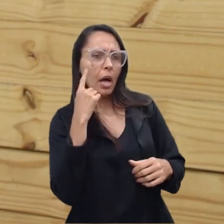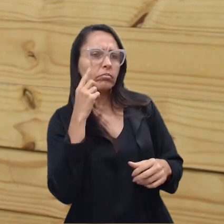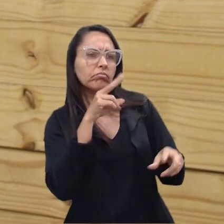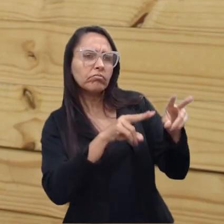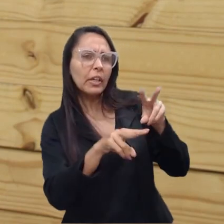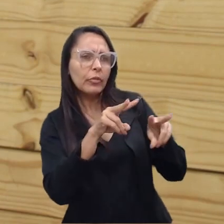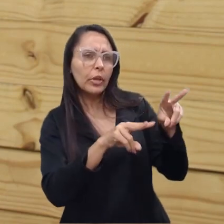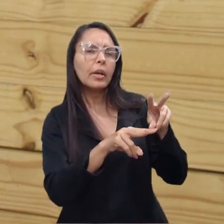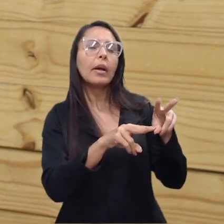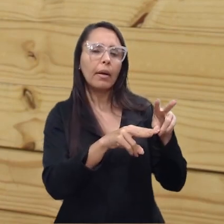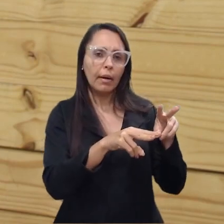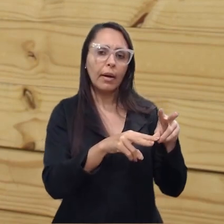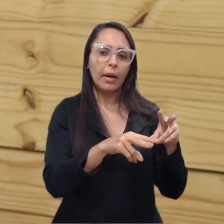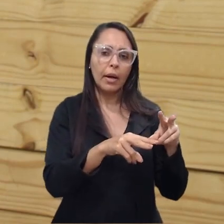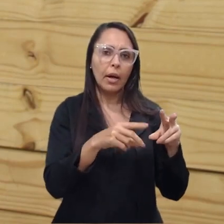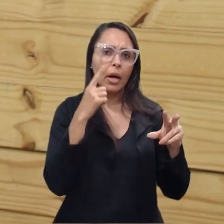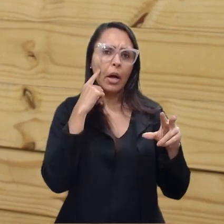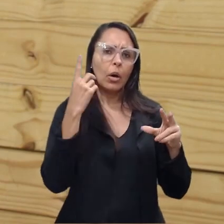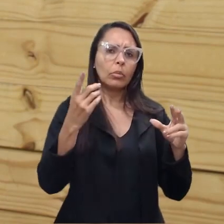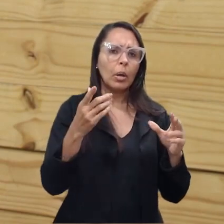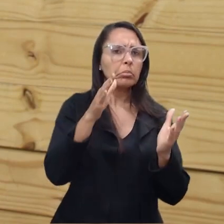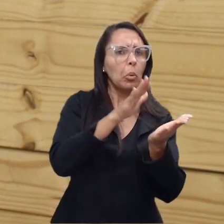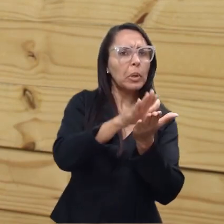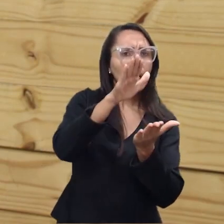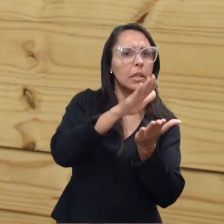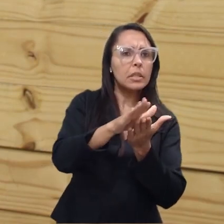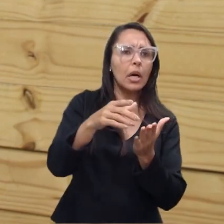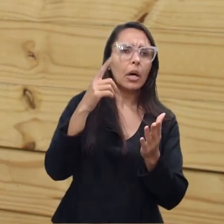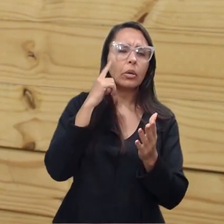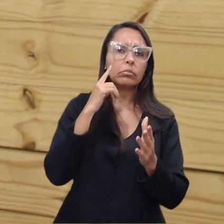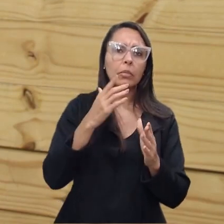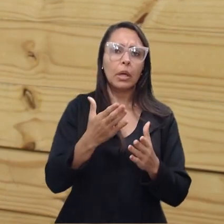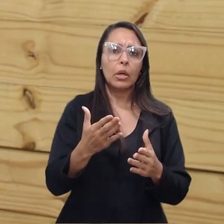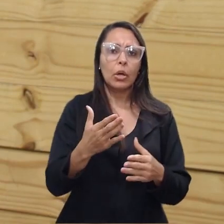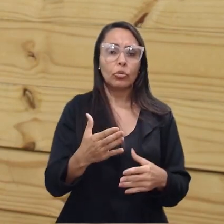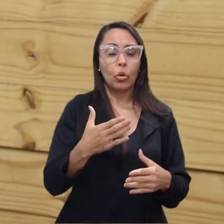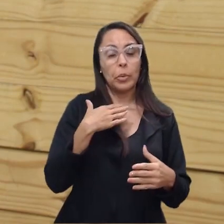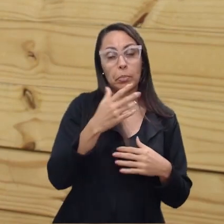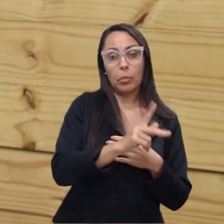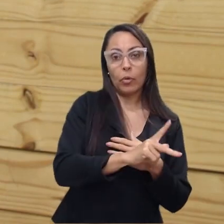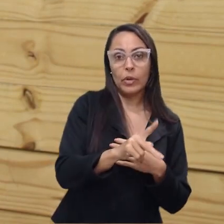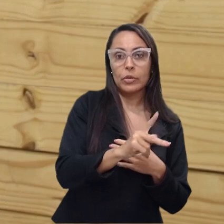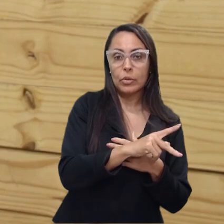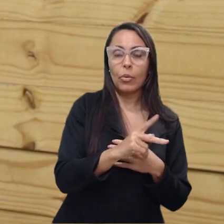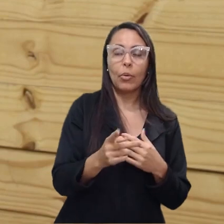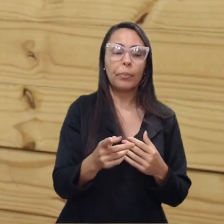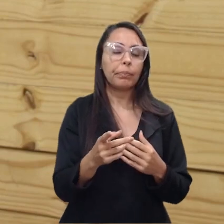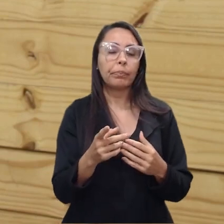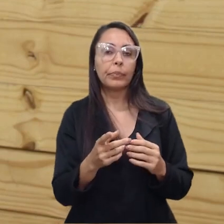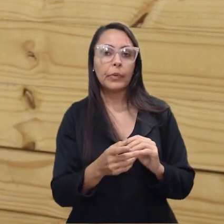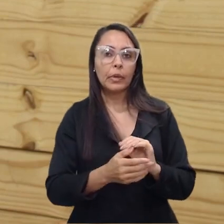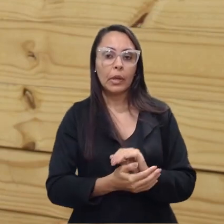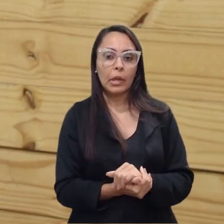consultar uma publicação sobre a minha categoria, sobre a minha